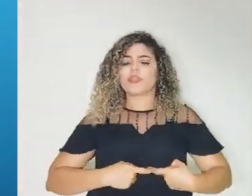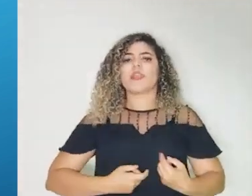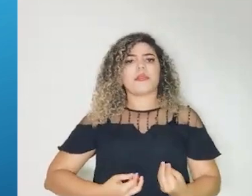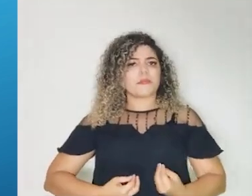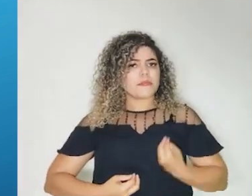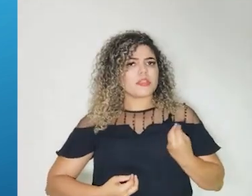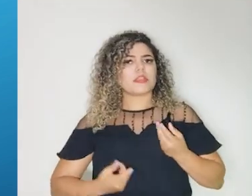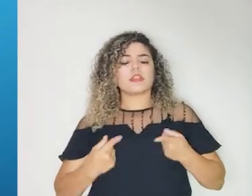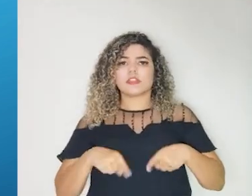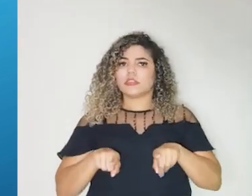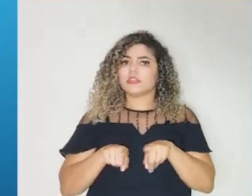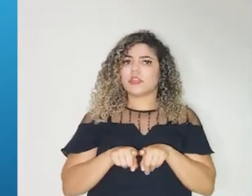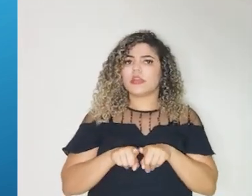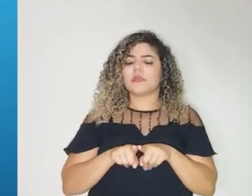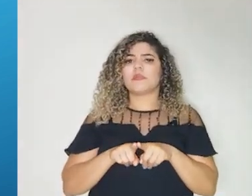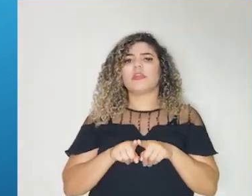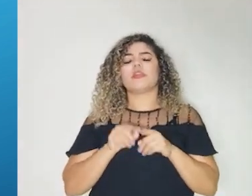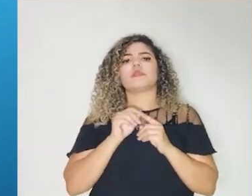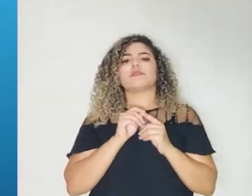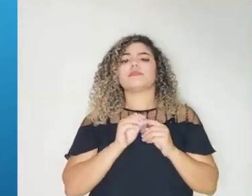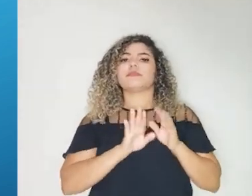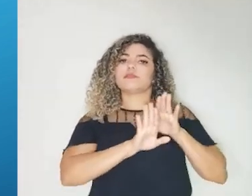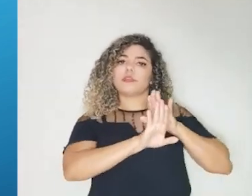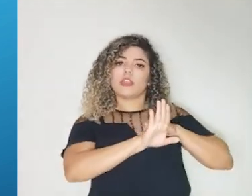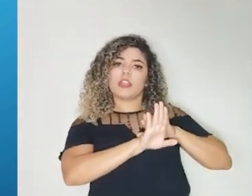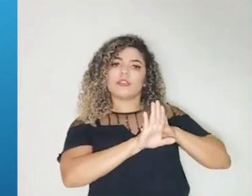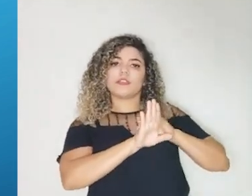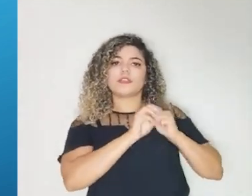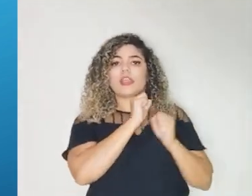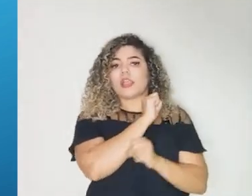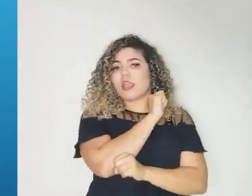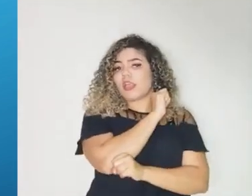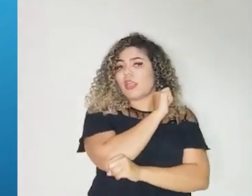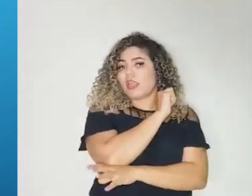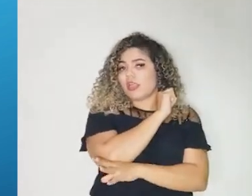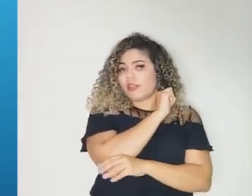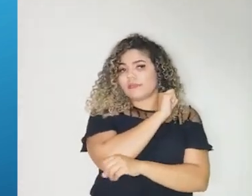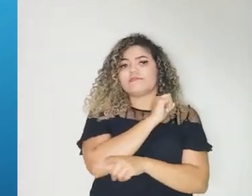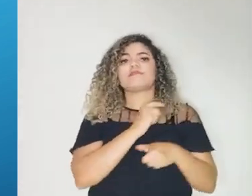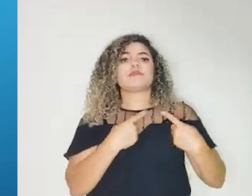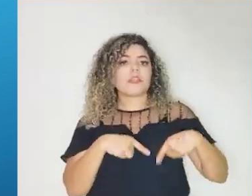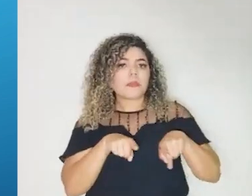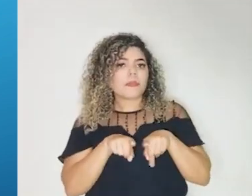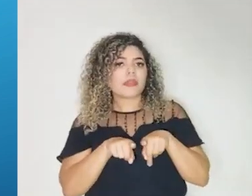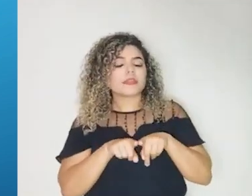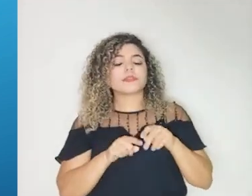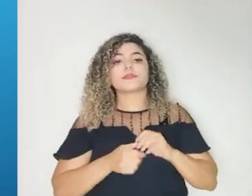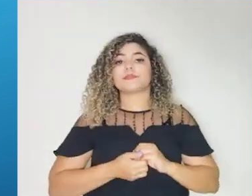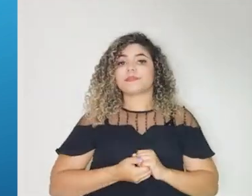presente, com a parte posterior, na dorsal, nós temos aqui a eliminação dos dejetos.